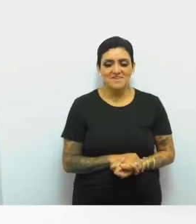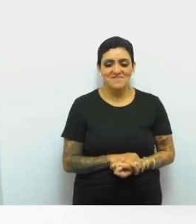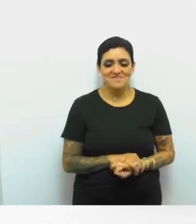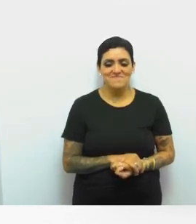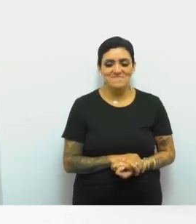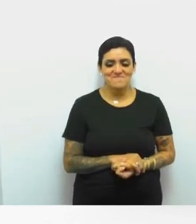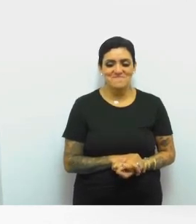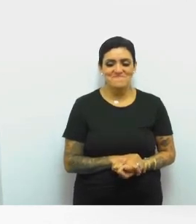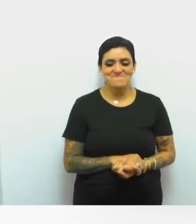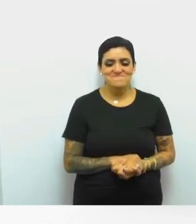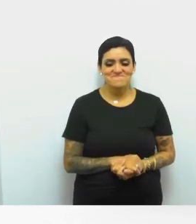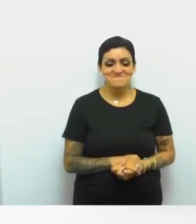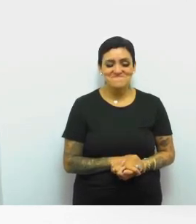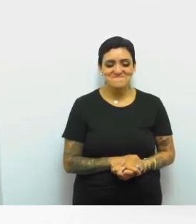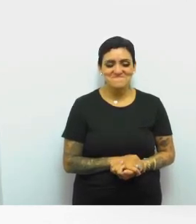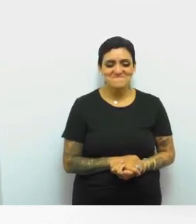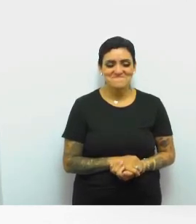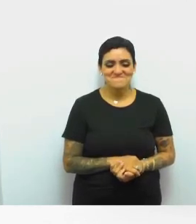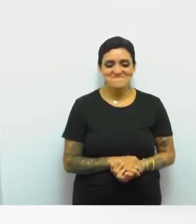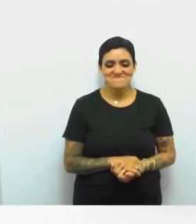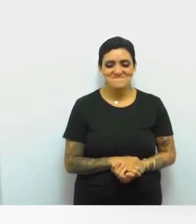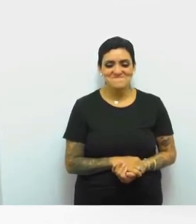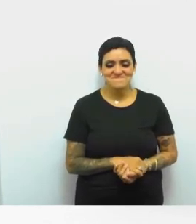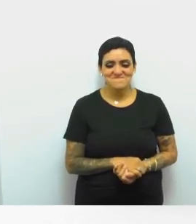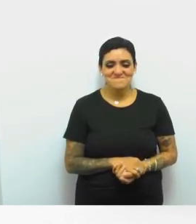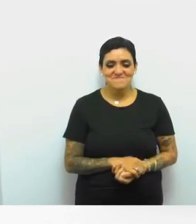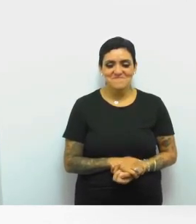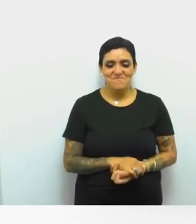Dinho Rodrigues e vereadora Gabriela Carneiro.